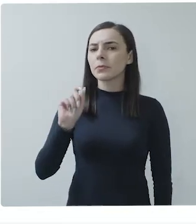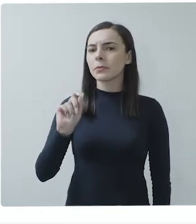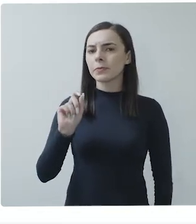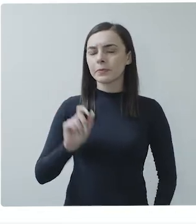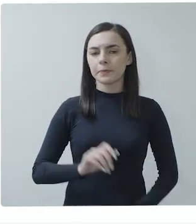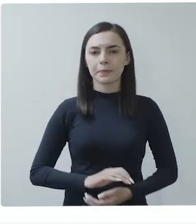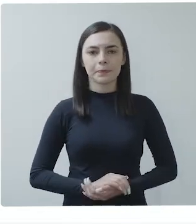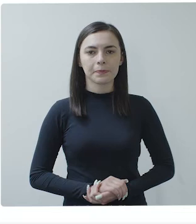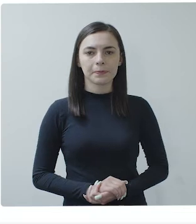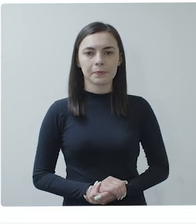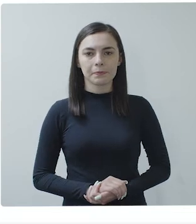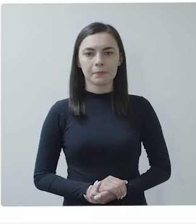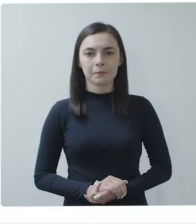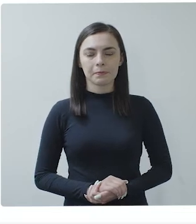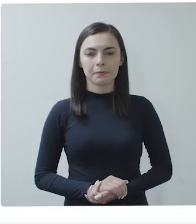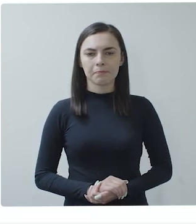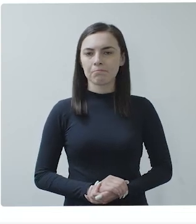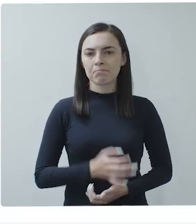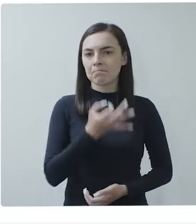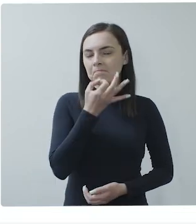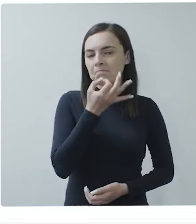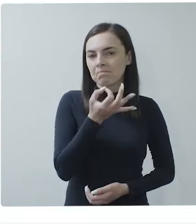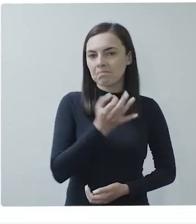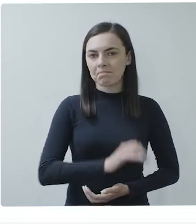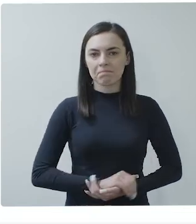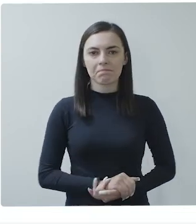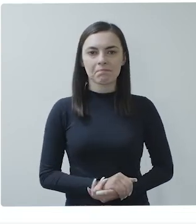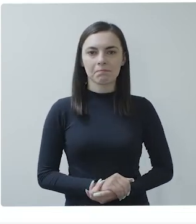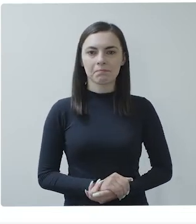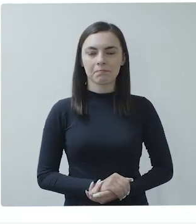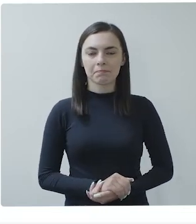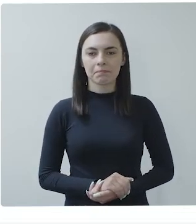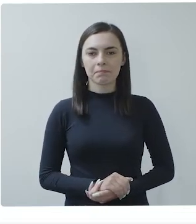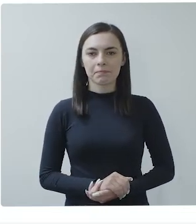do quê? O que que vocês acham que é?